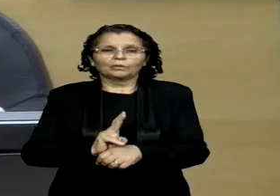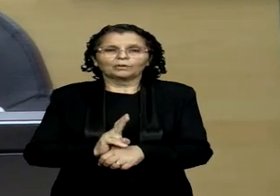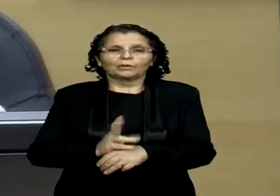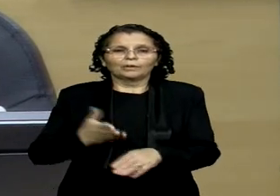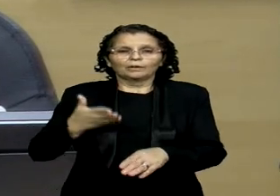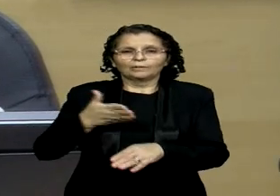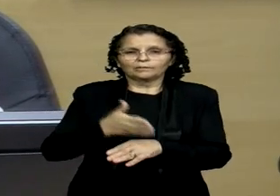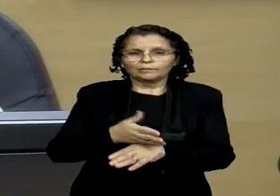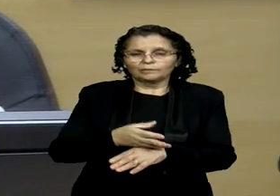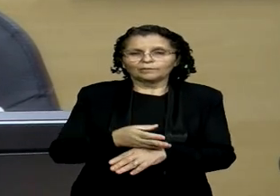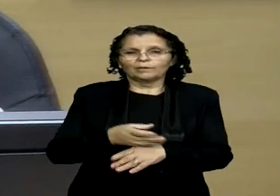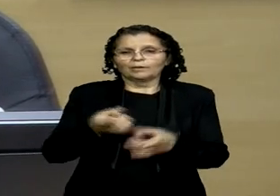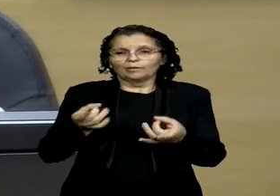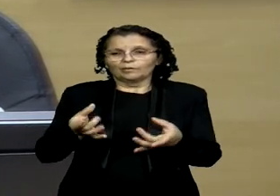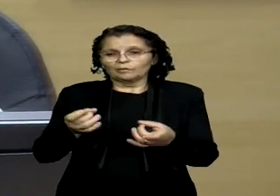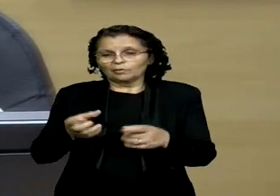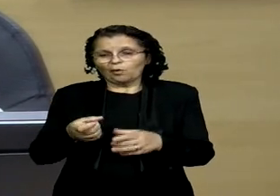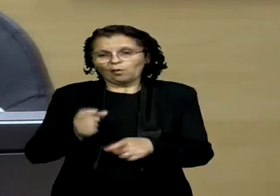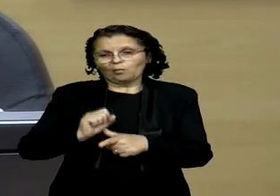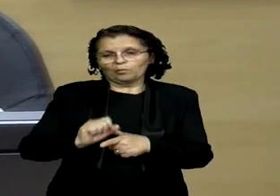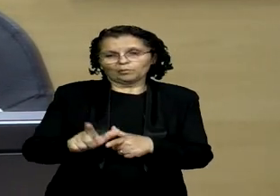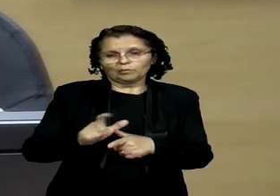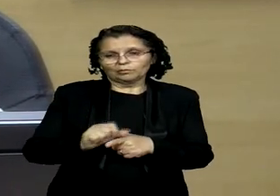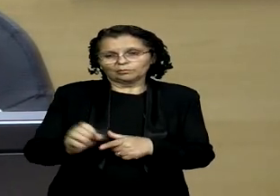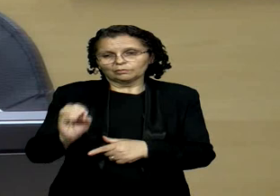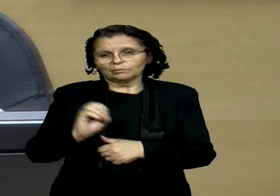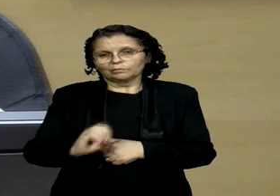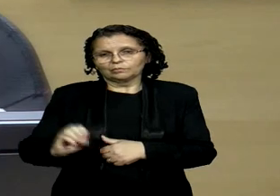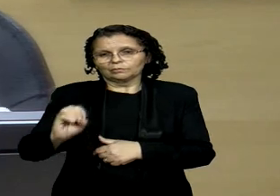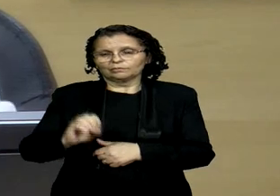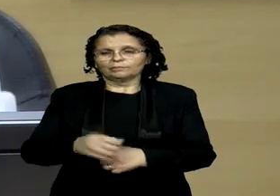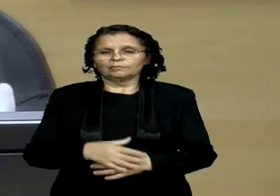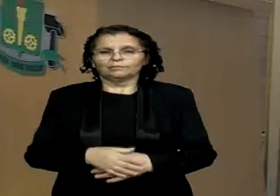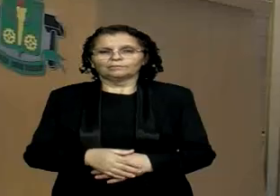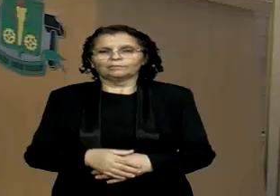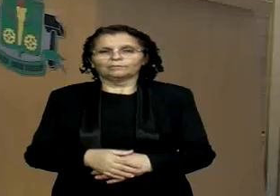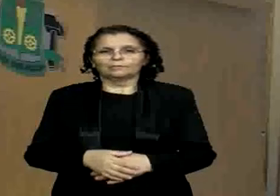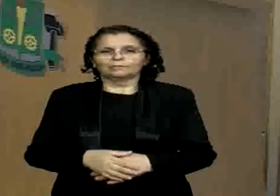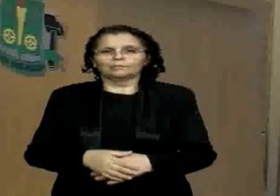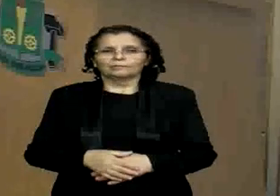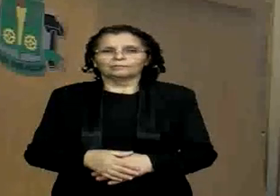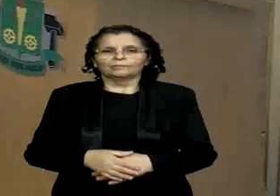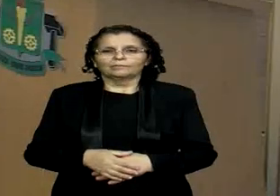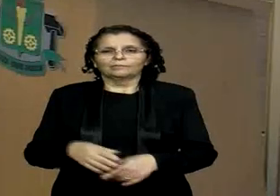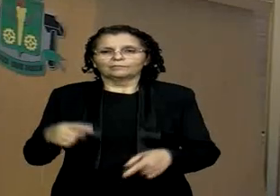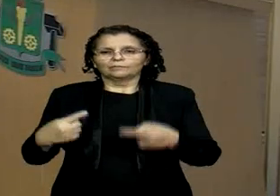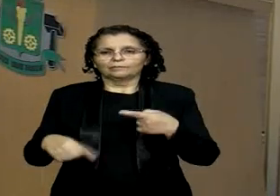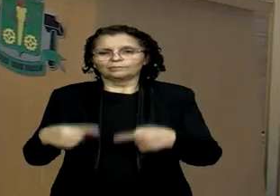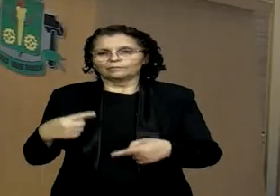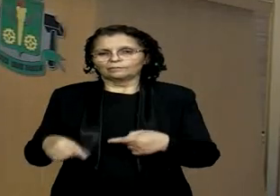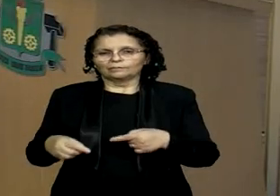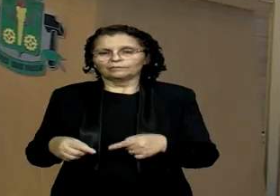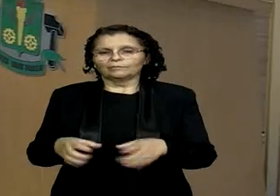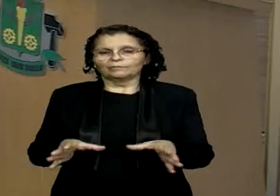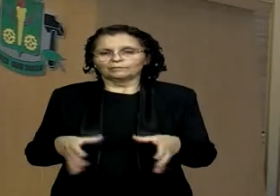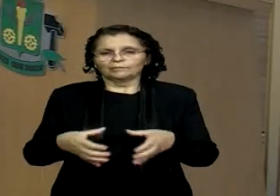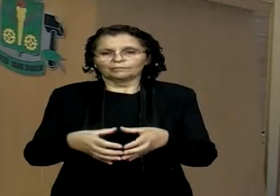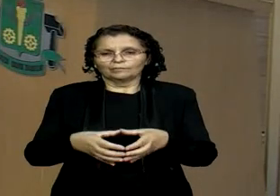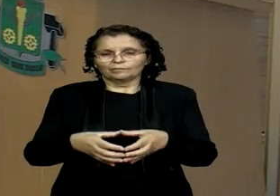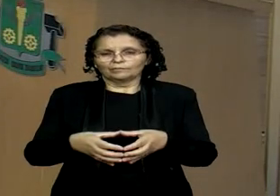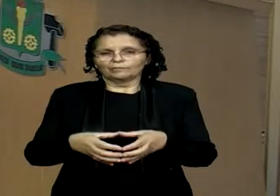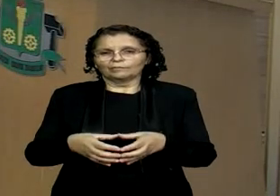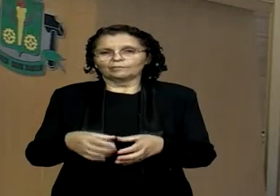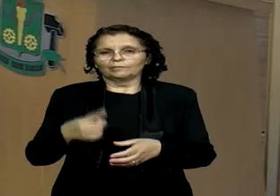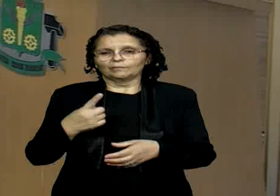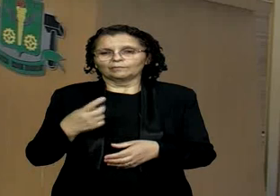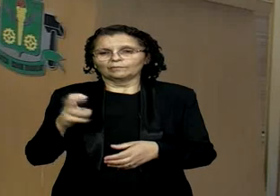terrenos que estão à venda ou locação no município de Osasco. Está em discussão o bloco de moções,